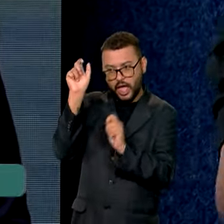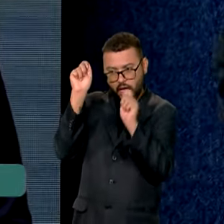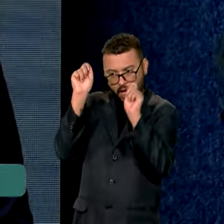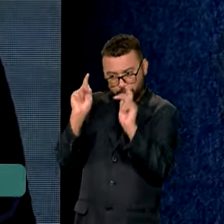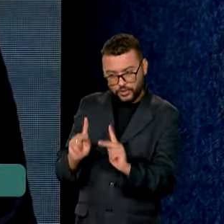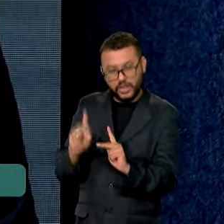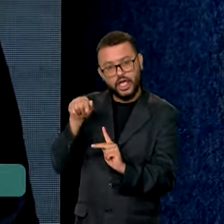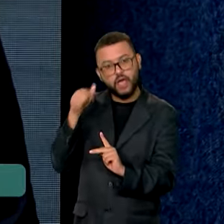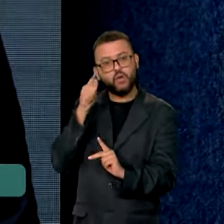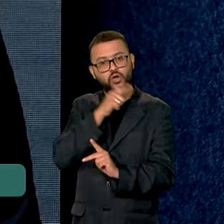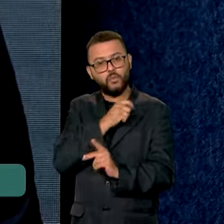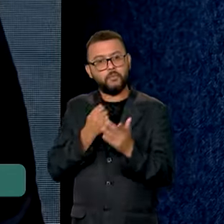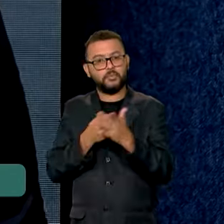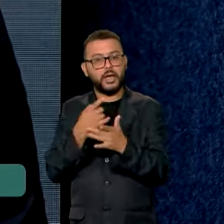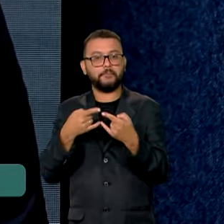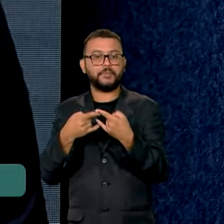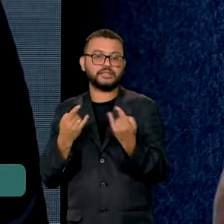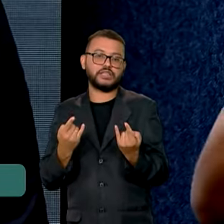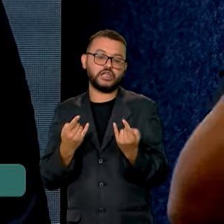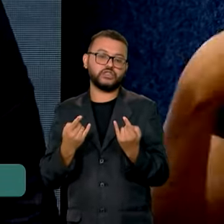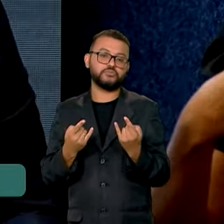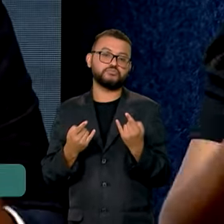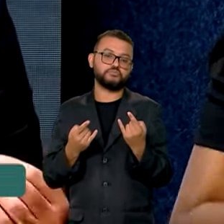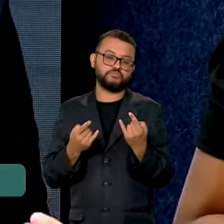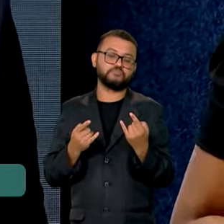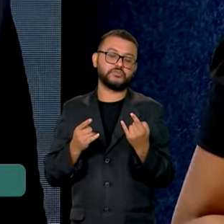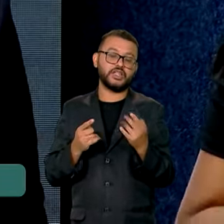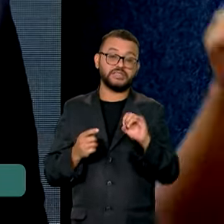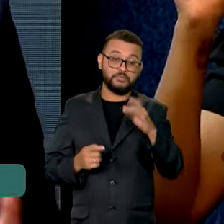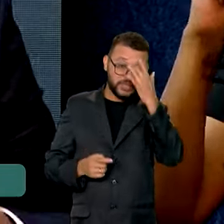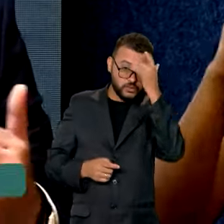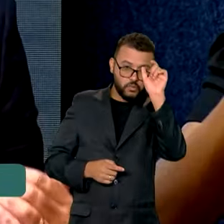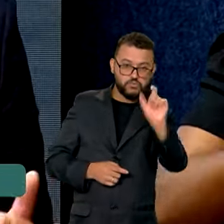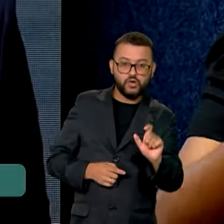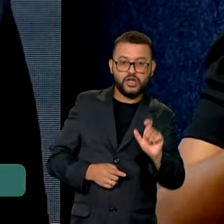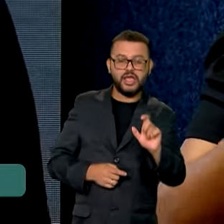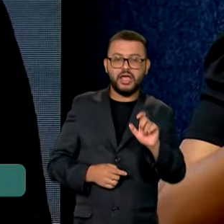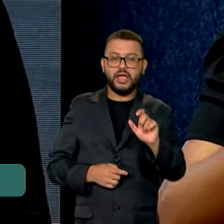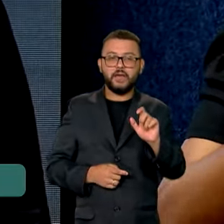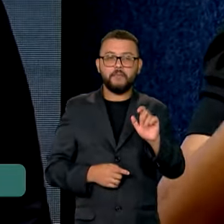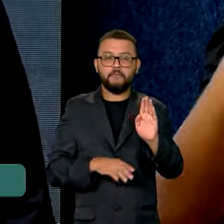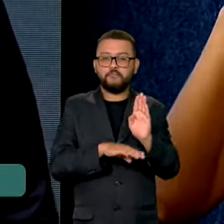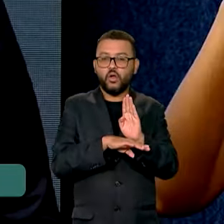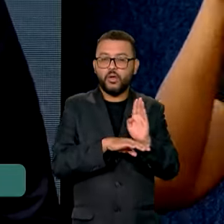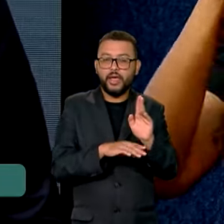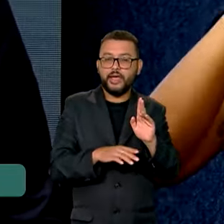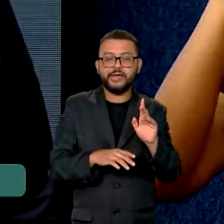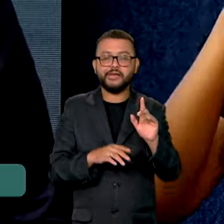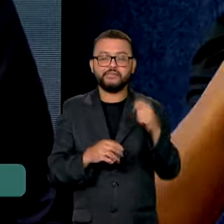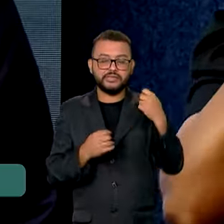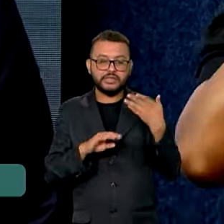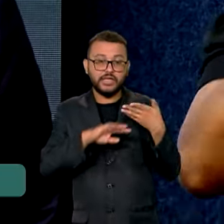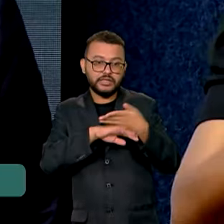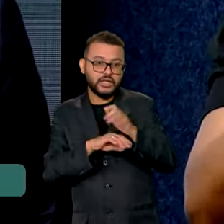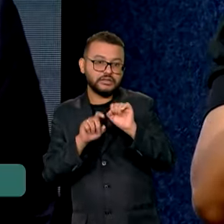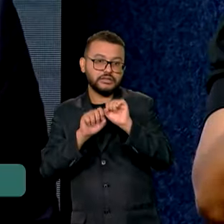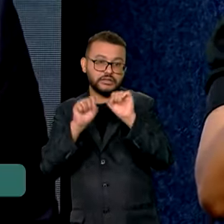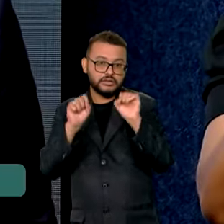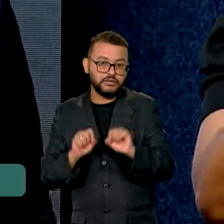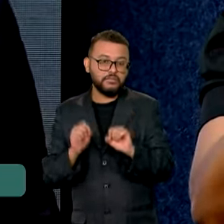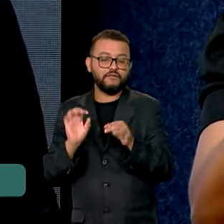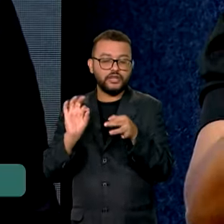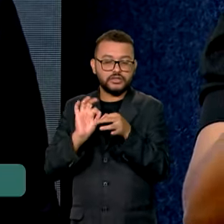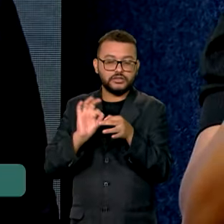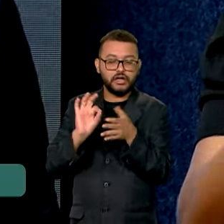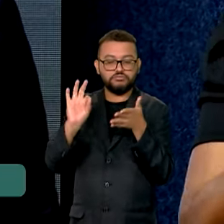está adquirindo a passagem no programa. O aposentado que tem uma conta bronze, ele precisa entrar na plataforma do Gov.br e